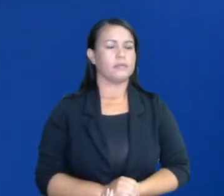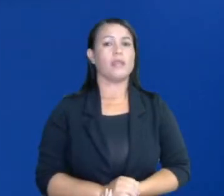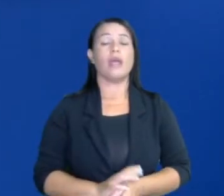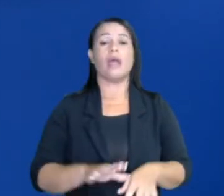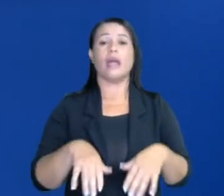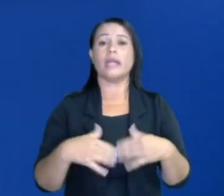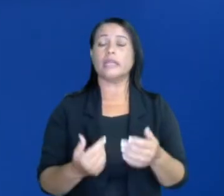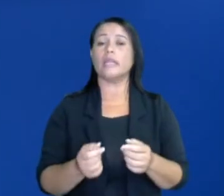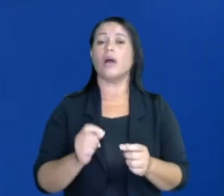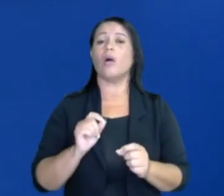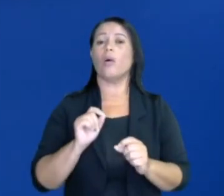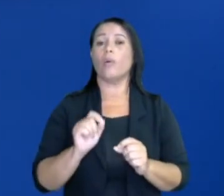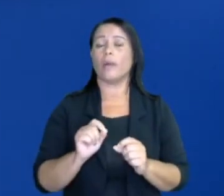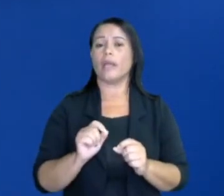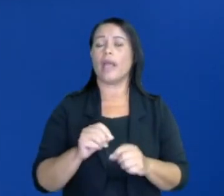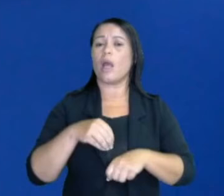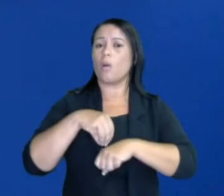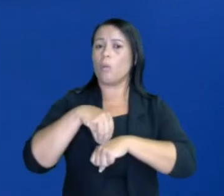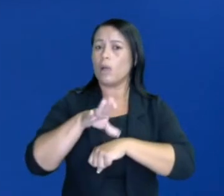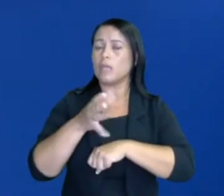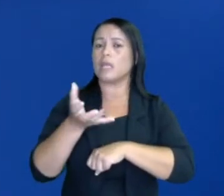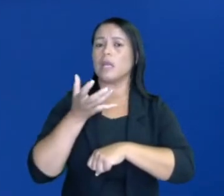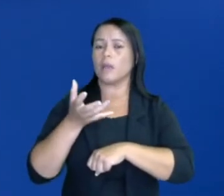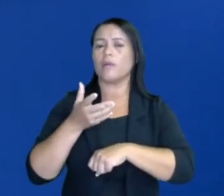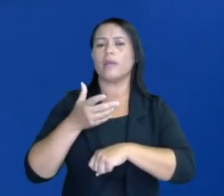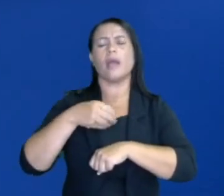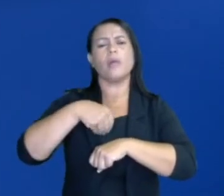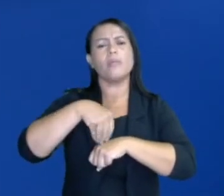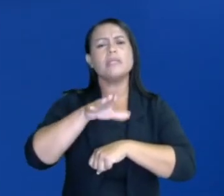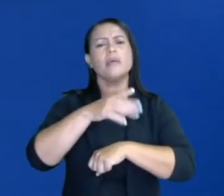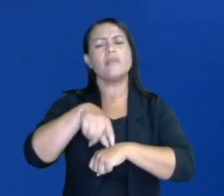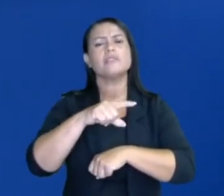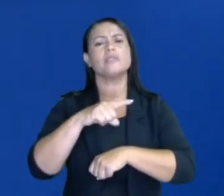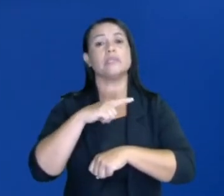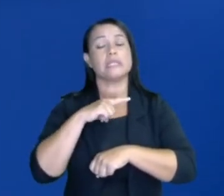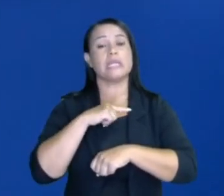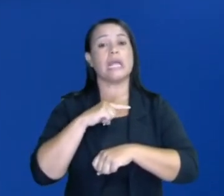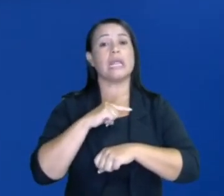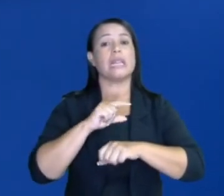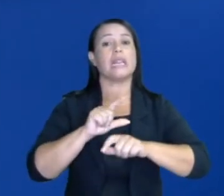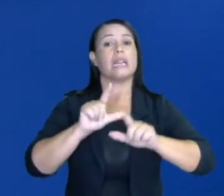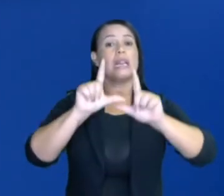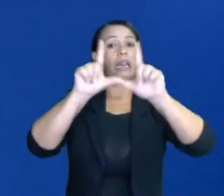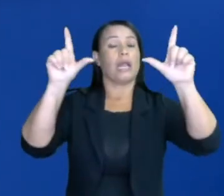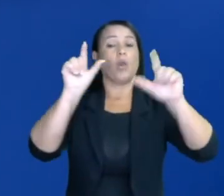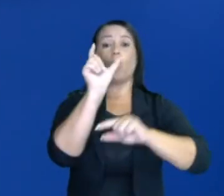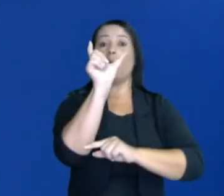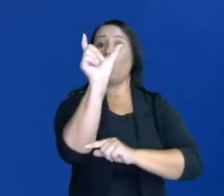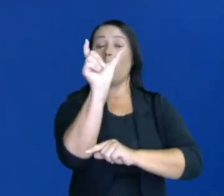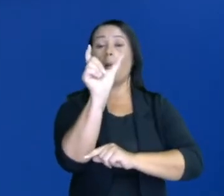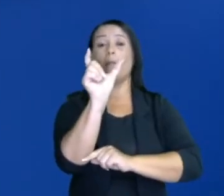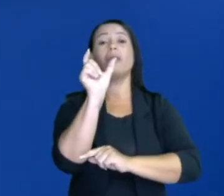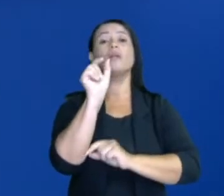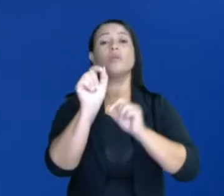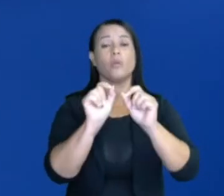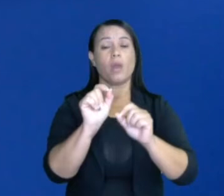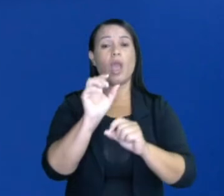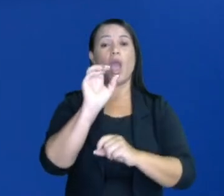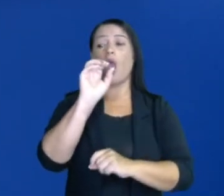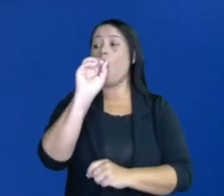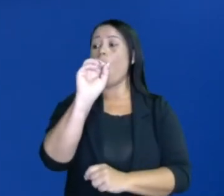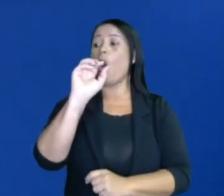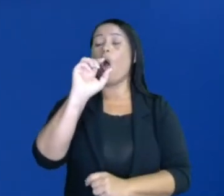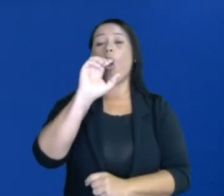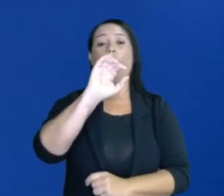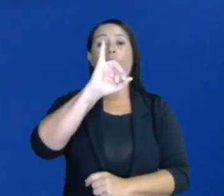Então, pessoal, uma dica que eu quero dar a vocês, e por isso que tem um nome aqui bem grande, ojo, que em espanhol significa olho,